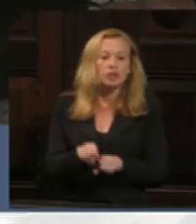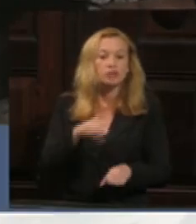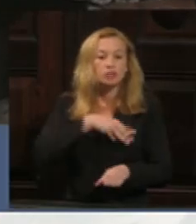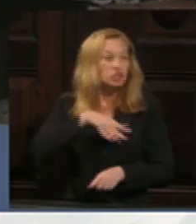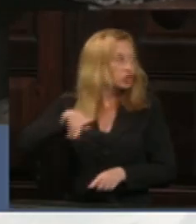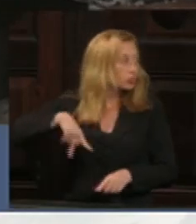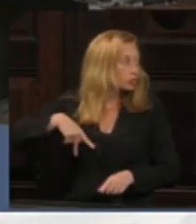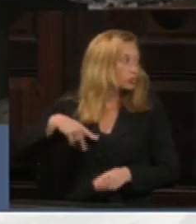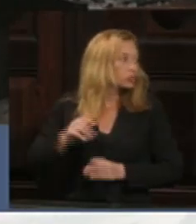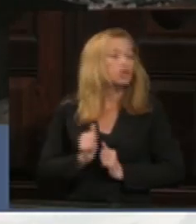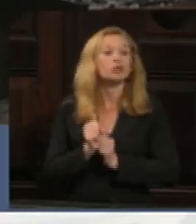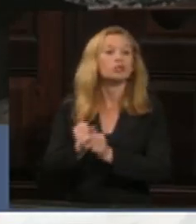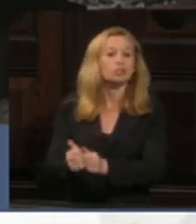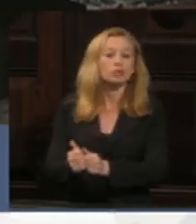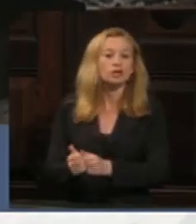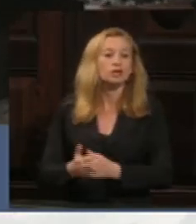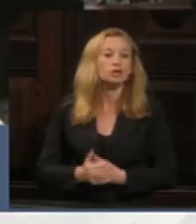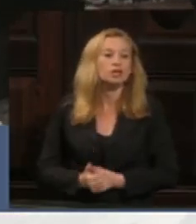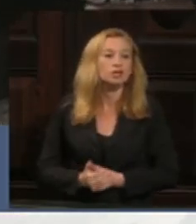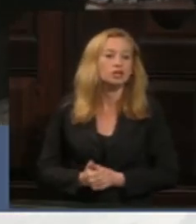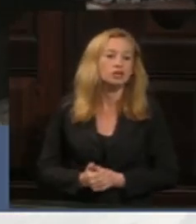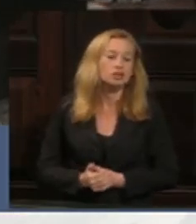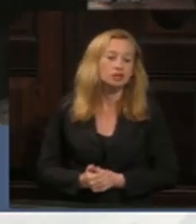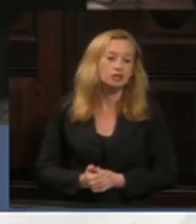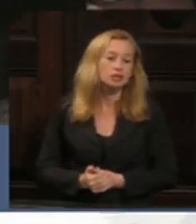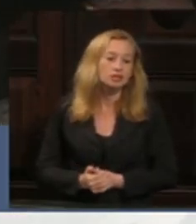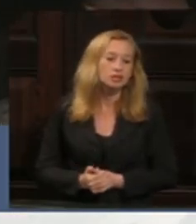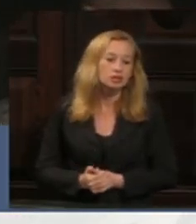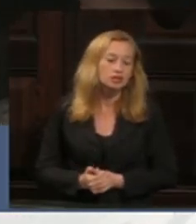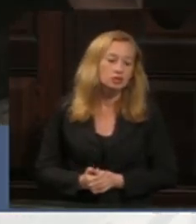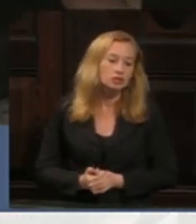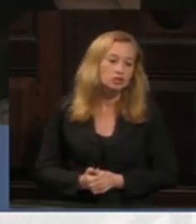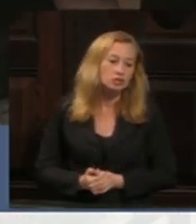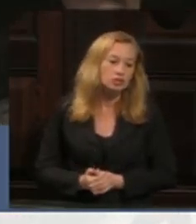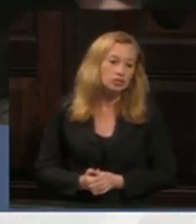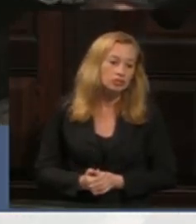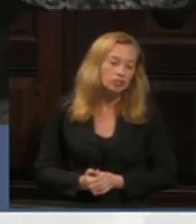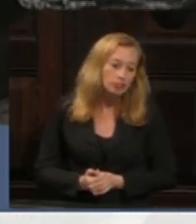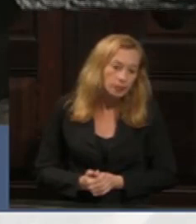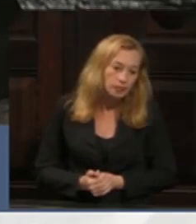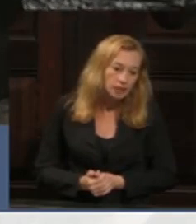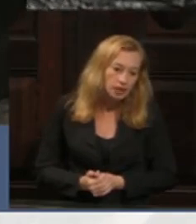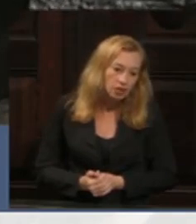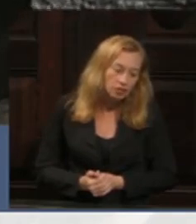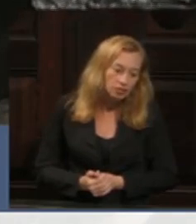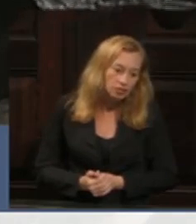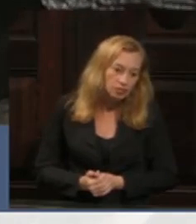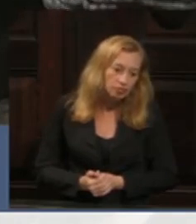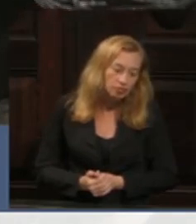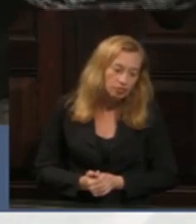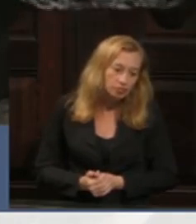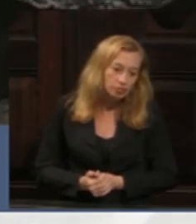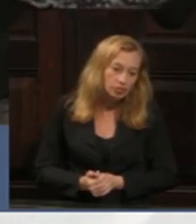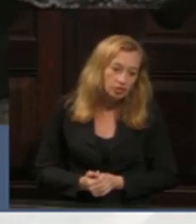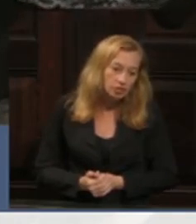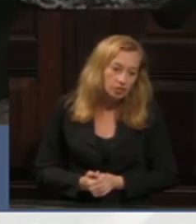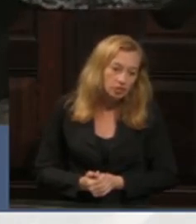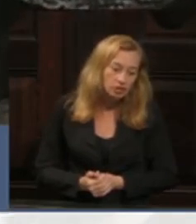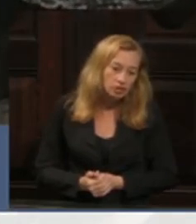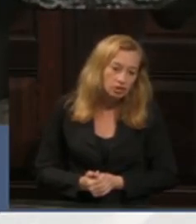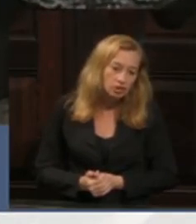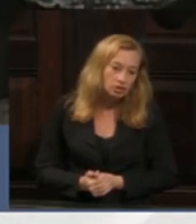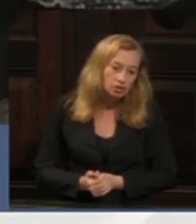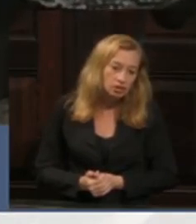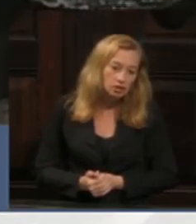investigação e, logicamente, sem prestar informações. Porque, como tem a deputada Lucinha, por exemplo, que é uma pessoa séria, tem o senhor,